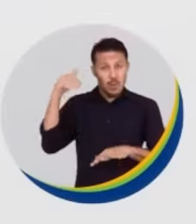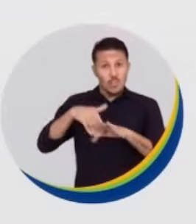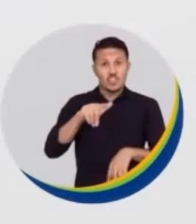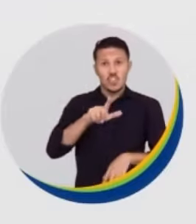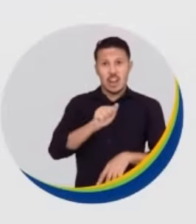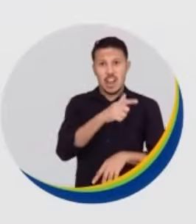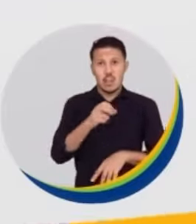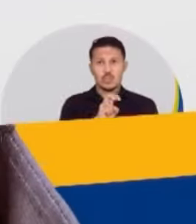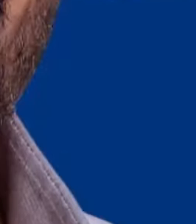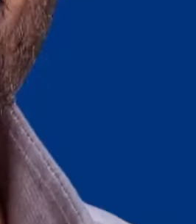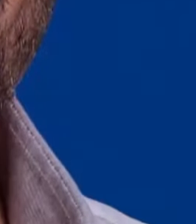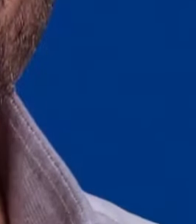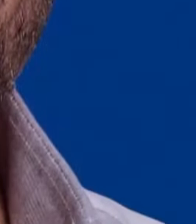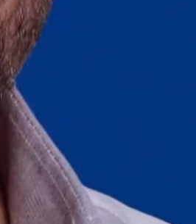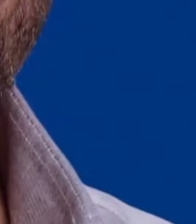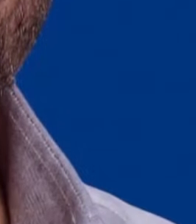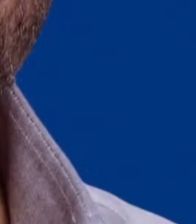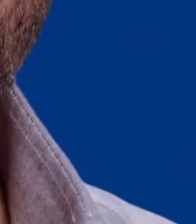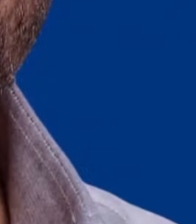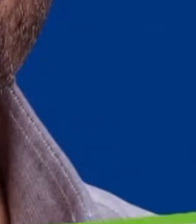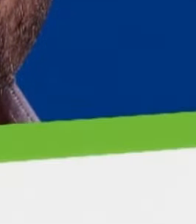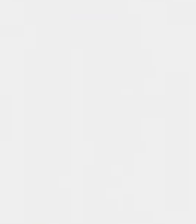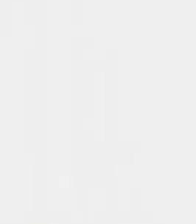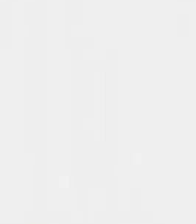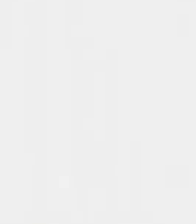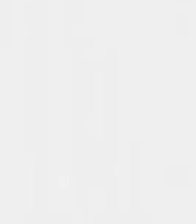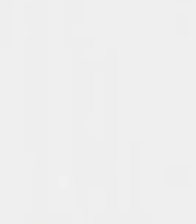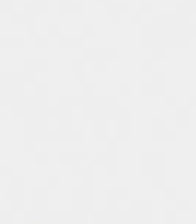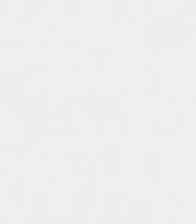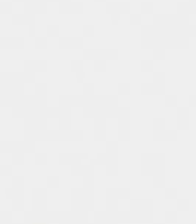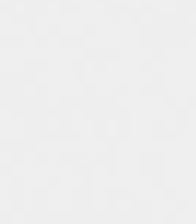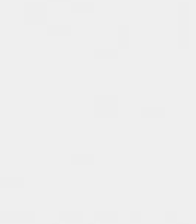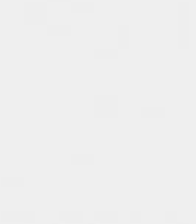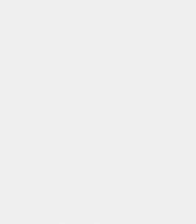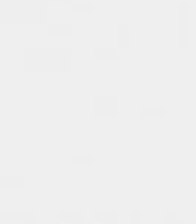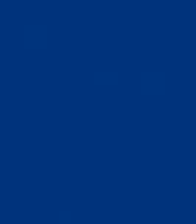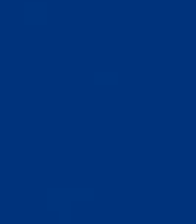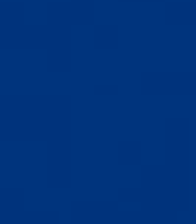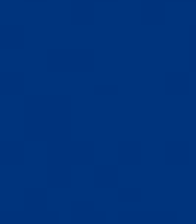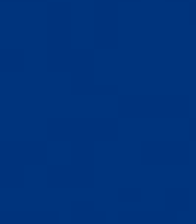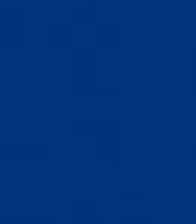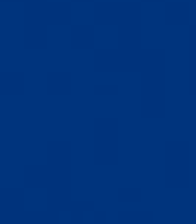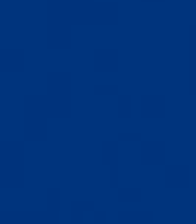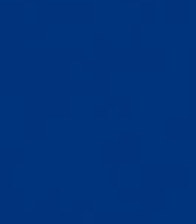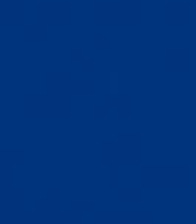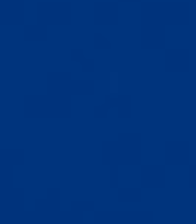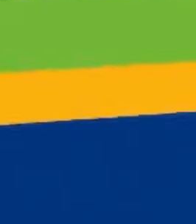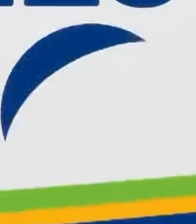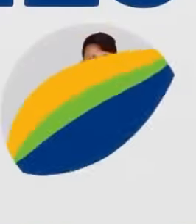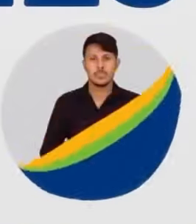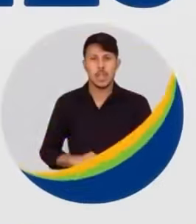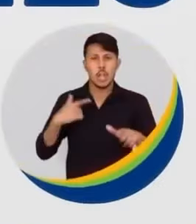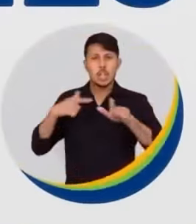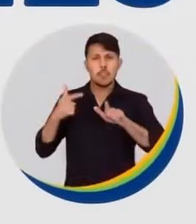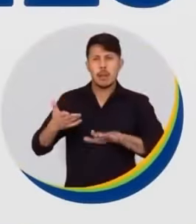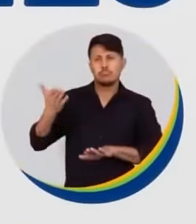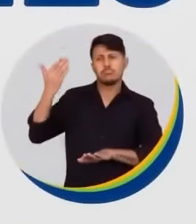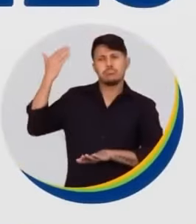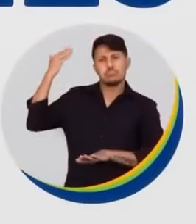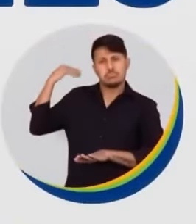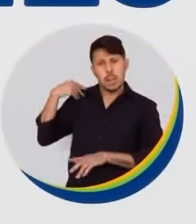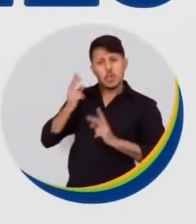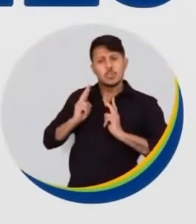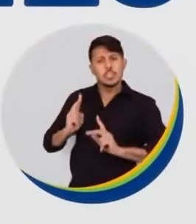55-279. Ricardo Nunes, 15. Vote PSD 55. PSD 55. Durante os meus mandatos,